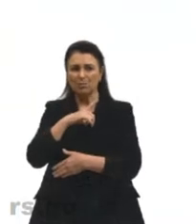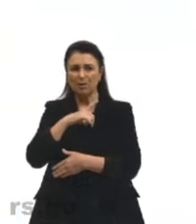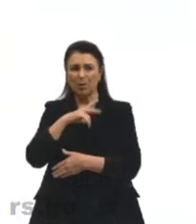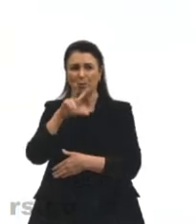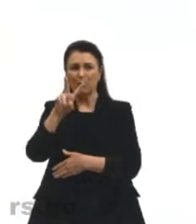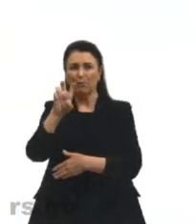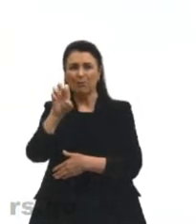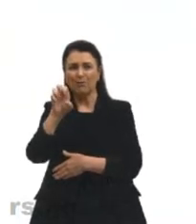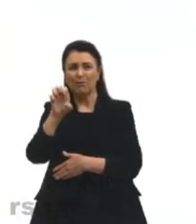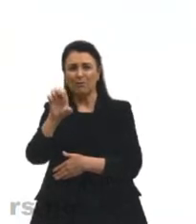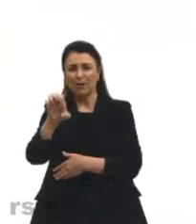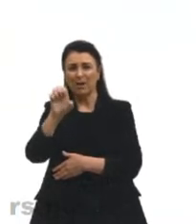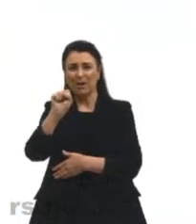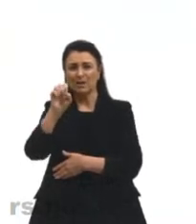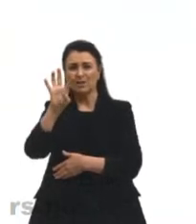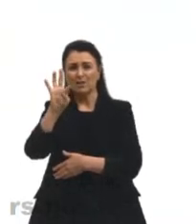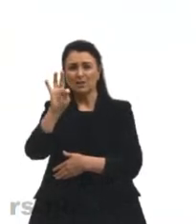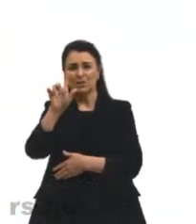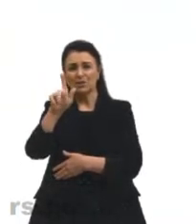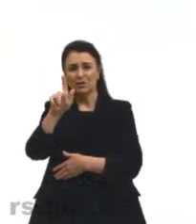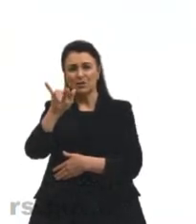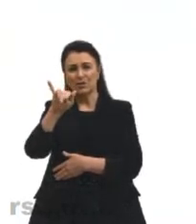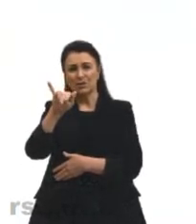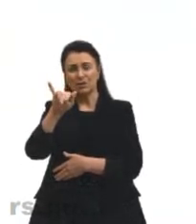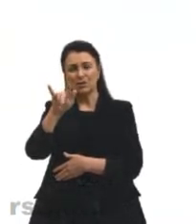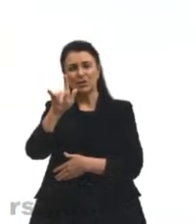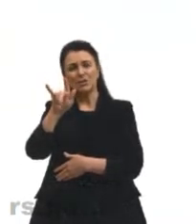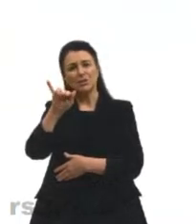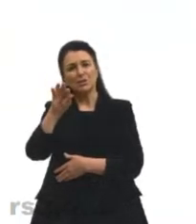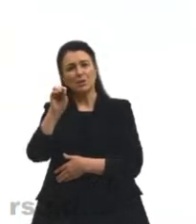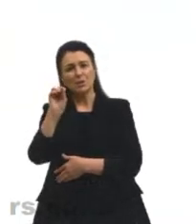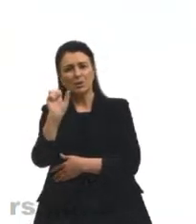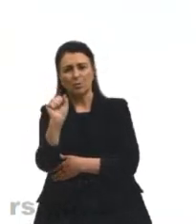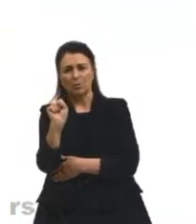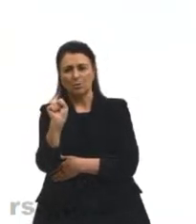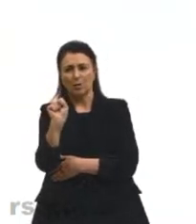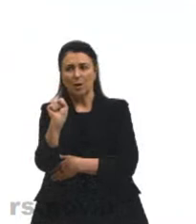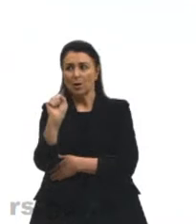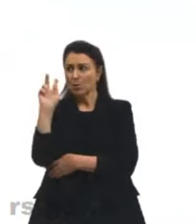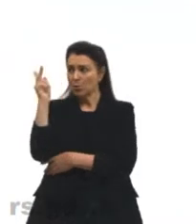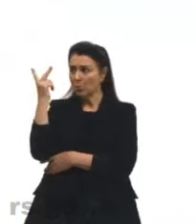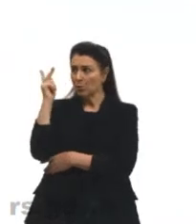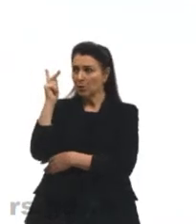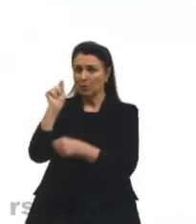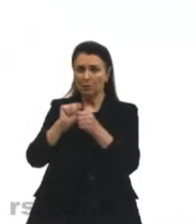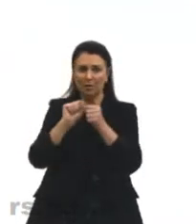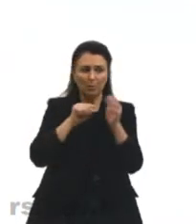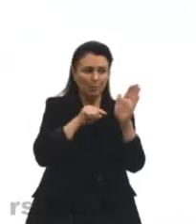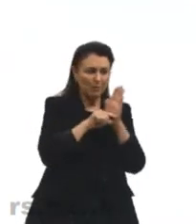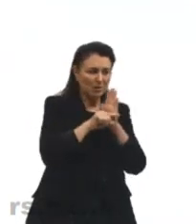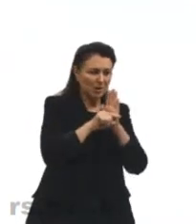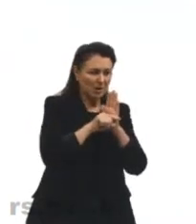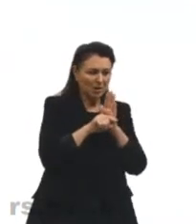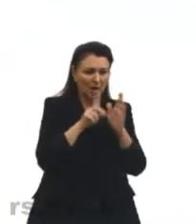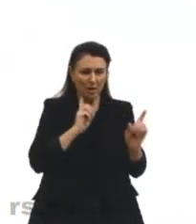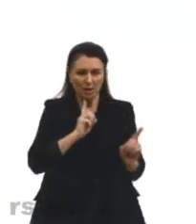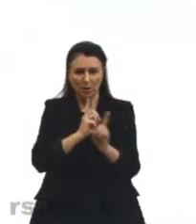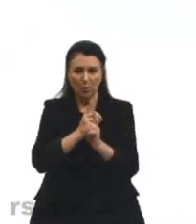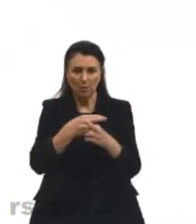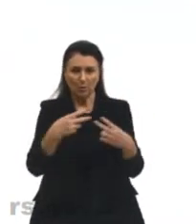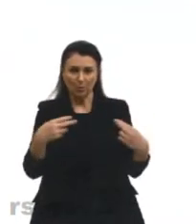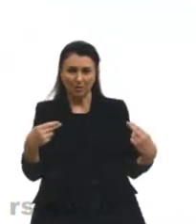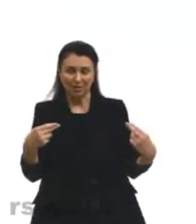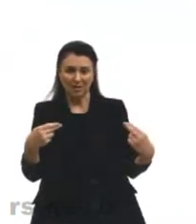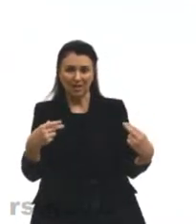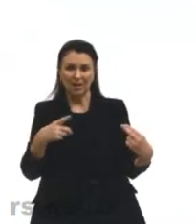passado e o historiador ele depende desses vestígios então para produzir o seu conhecimento ele tem um acesso